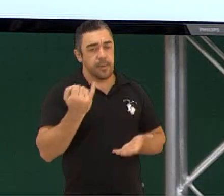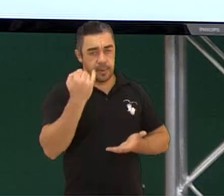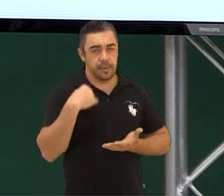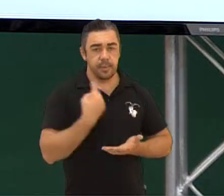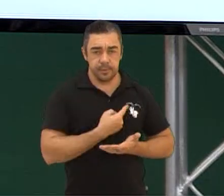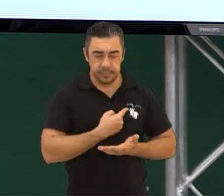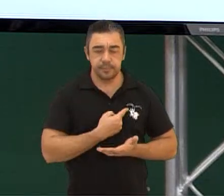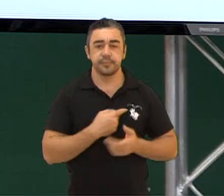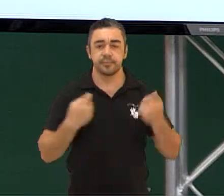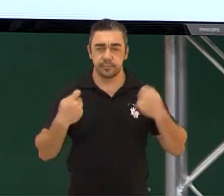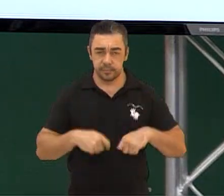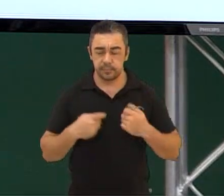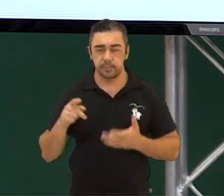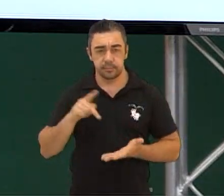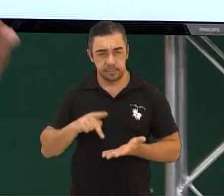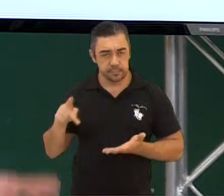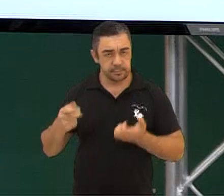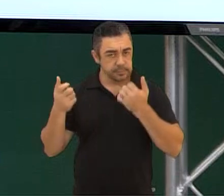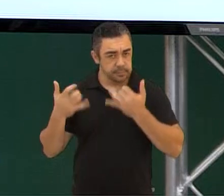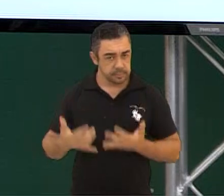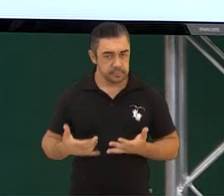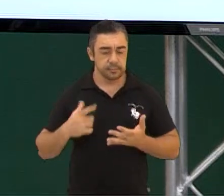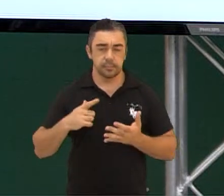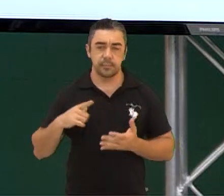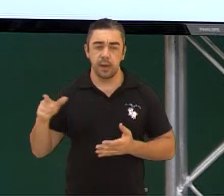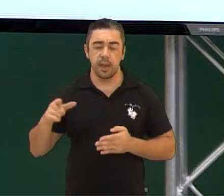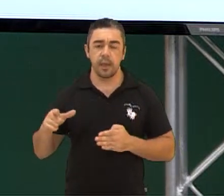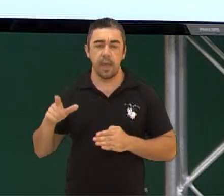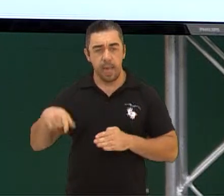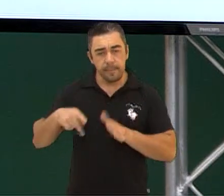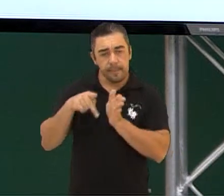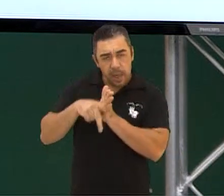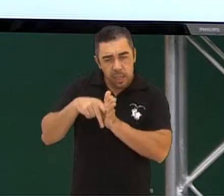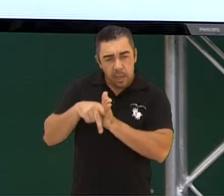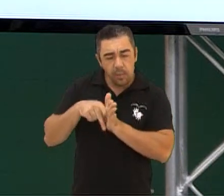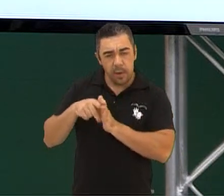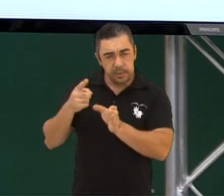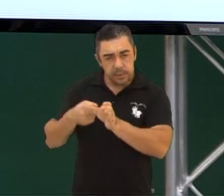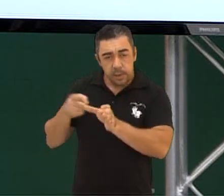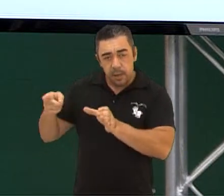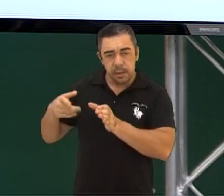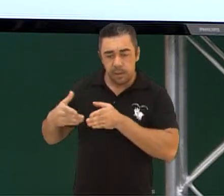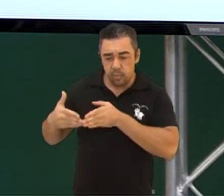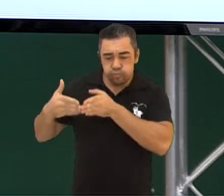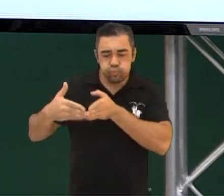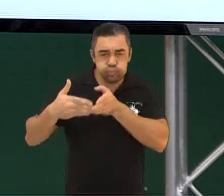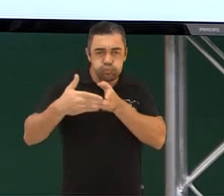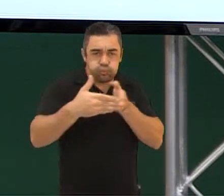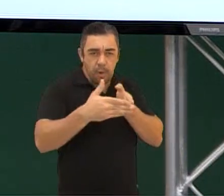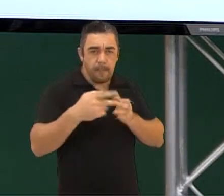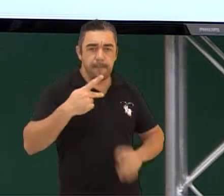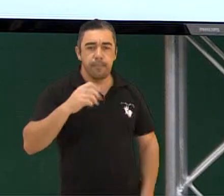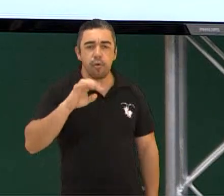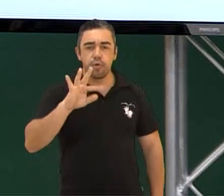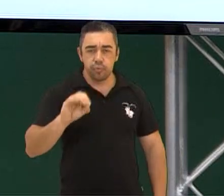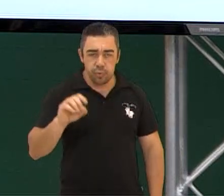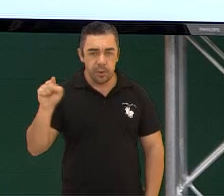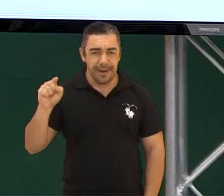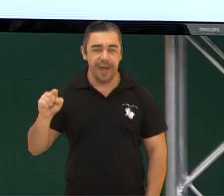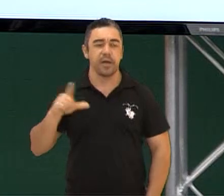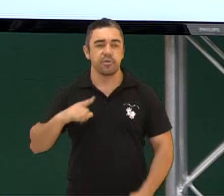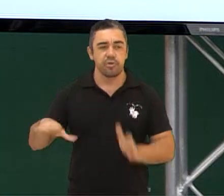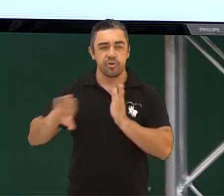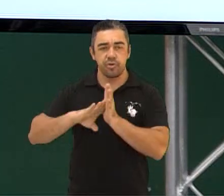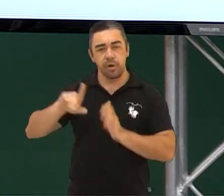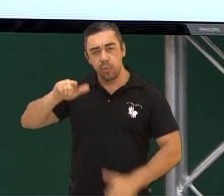Então temos as nossas saídas, como a senhora falou aqui, no Porto Paranaguá, né, que é um porto importantíssimo para o Brasil, né? Então, desaguar dos nossos produtos, né, aqui